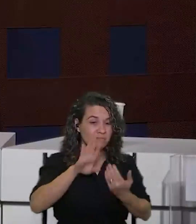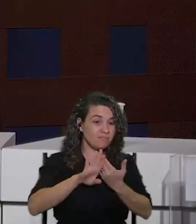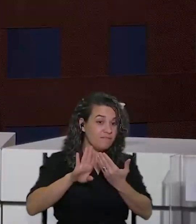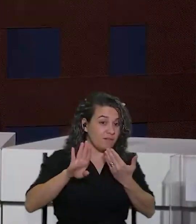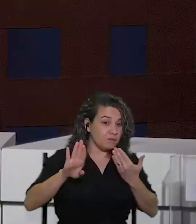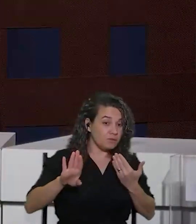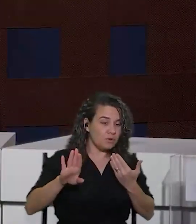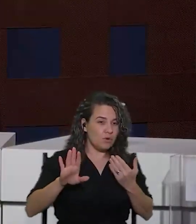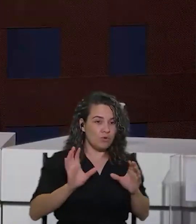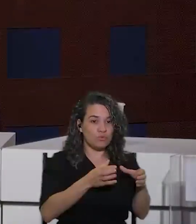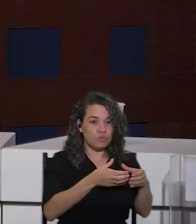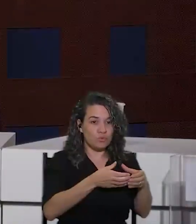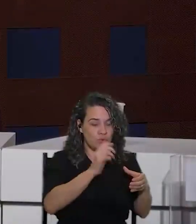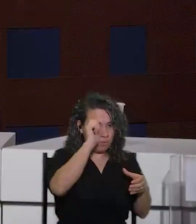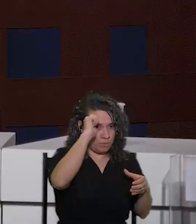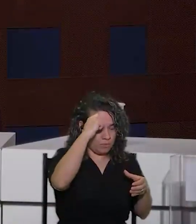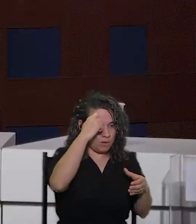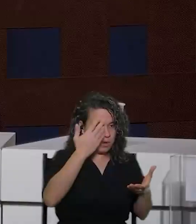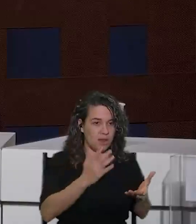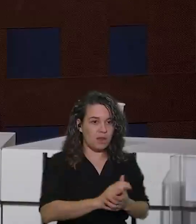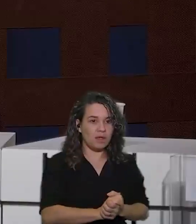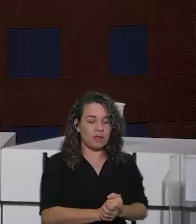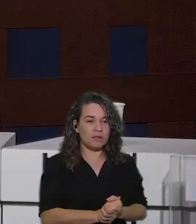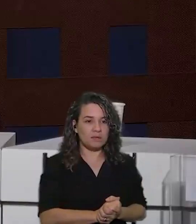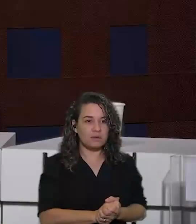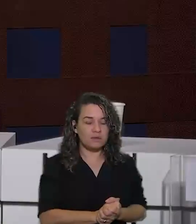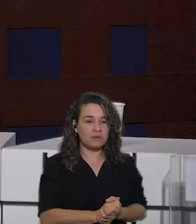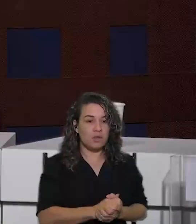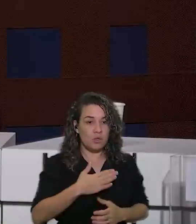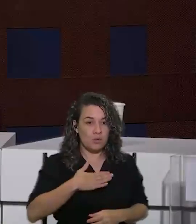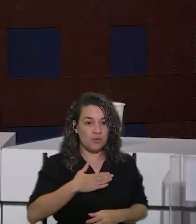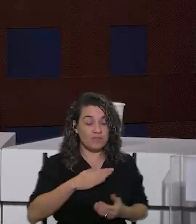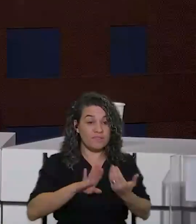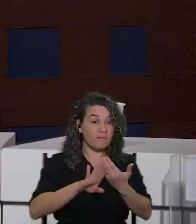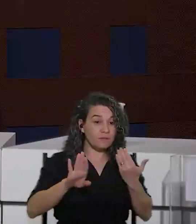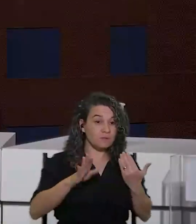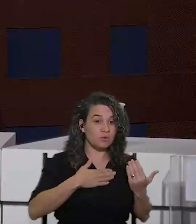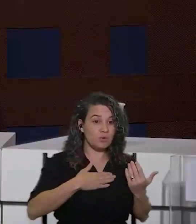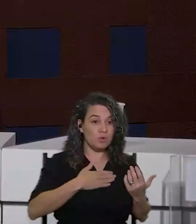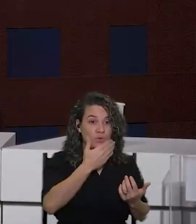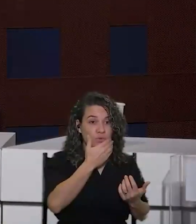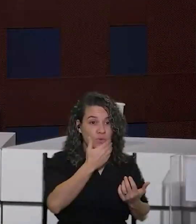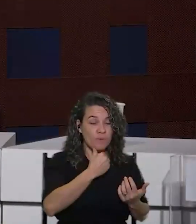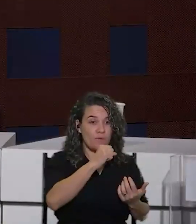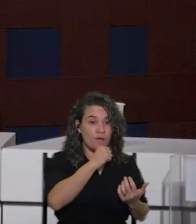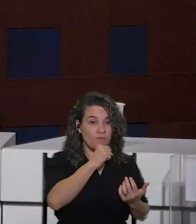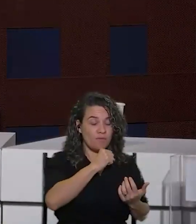assim. Ele sempre falou desse pai que foi construir a cidade. Então, né? Era uma situação